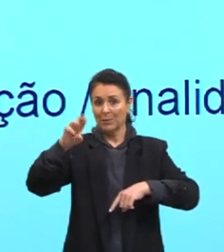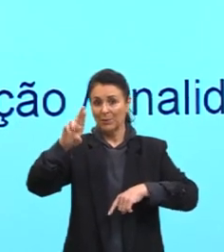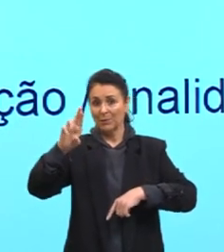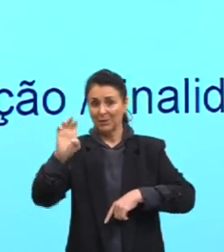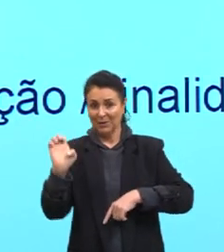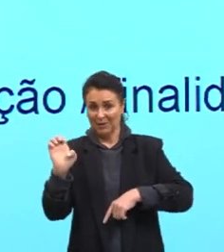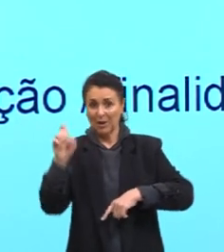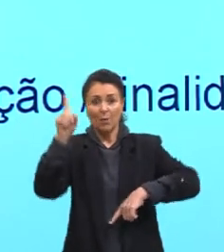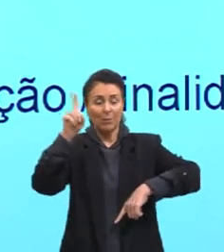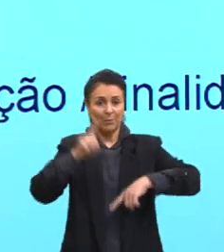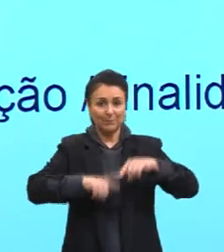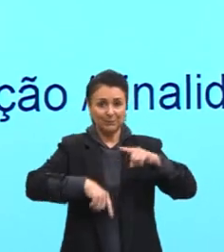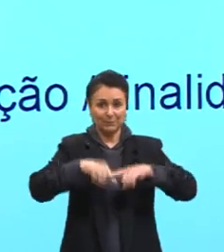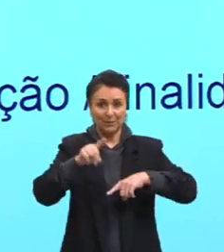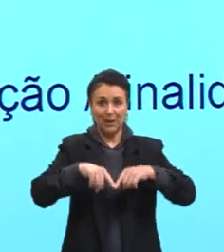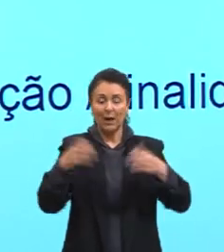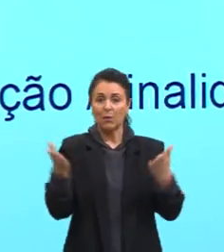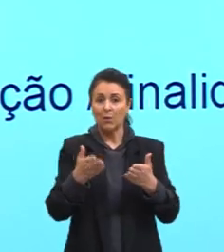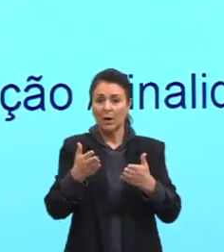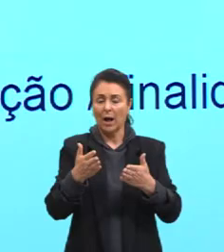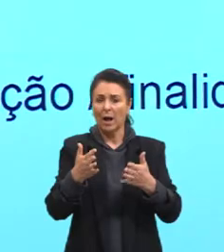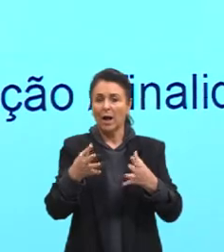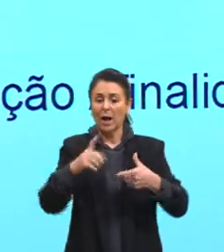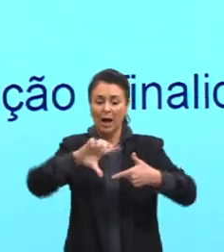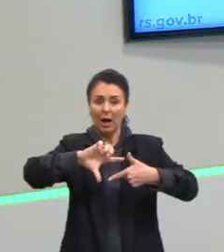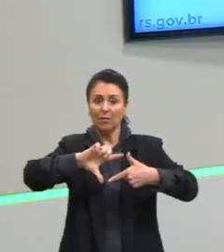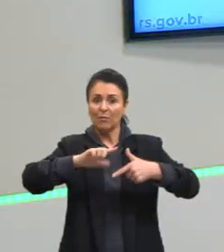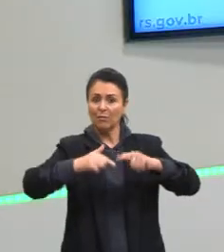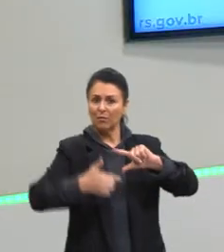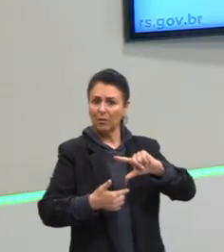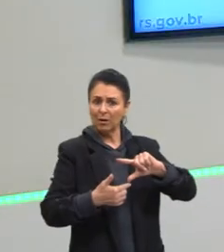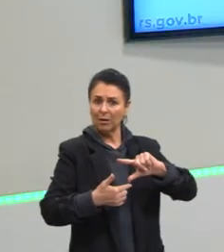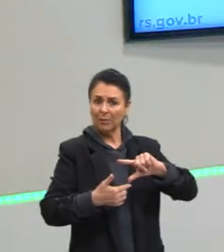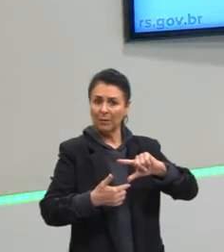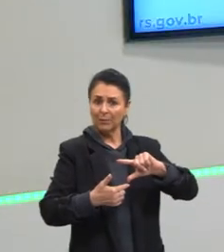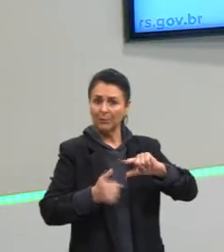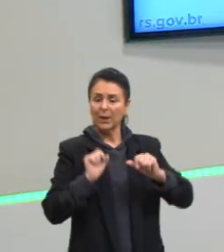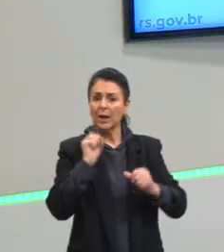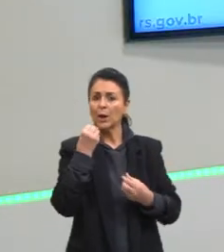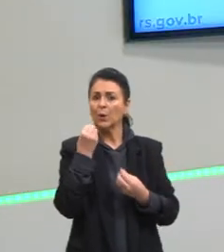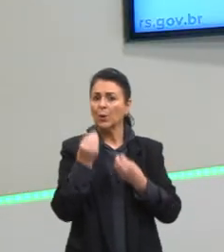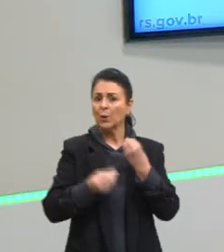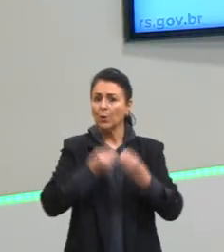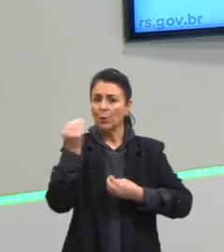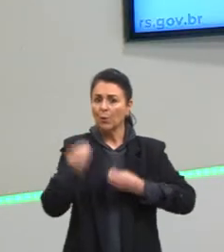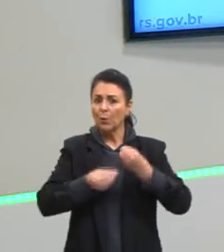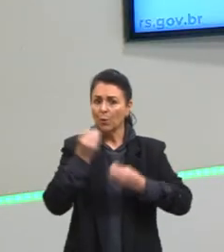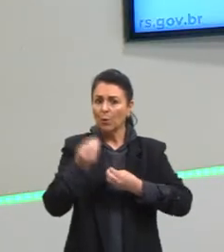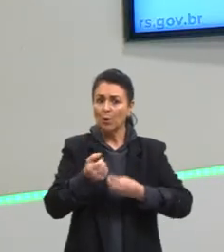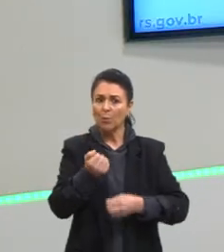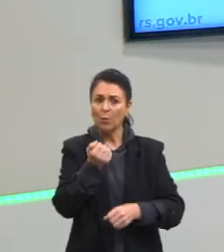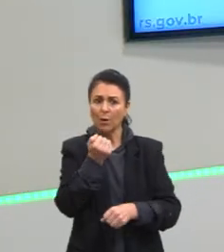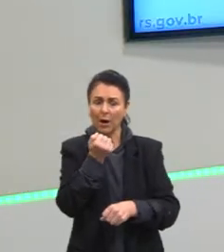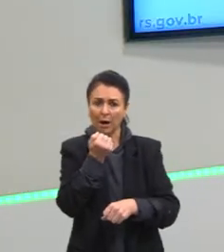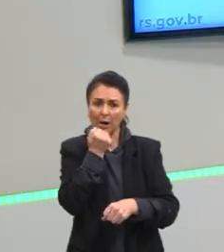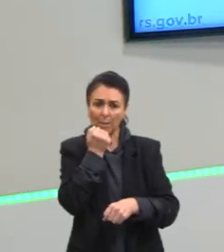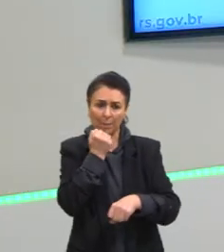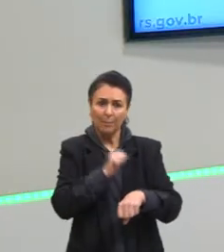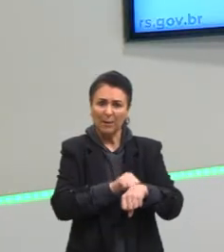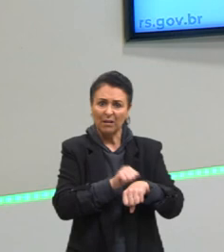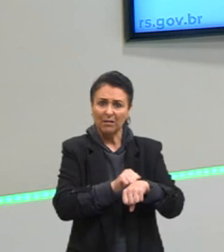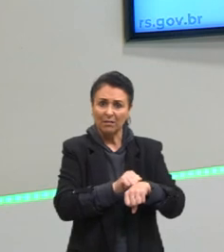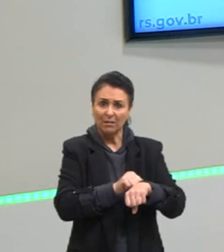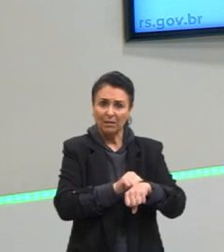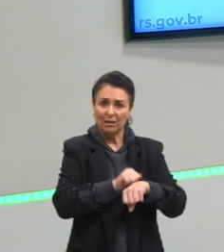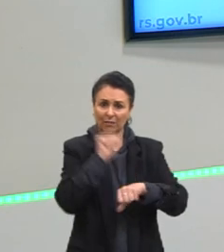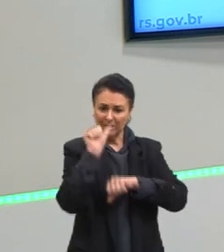mármore a causa formal é aquilo que o mármore vai se transformar que forma ele vai tomar uma